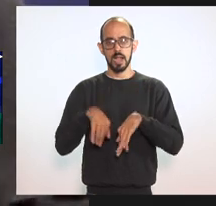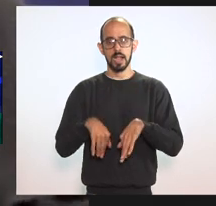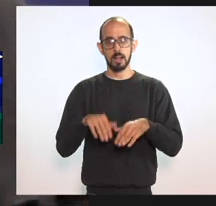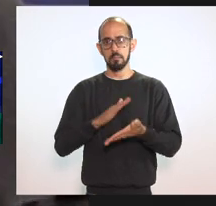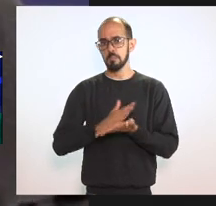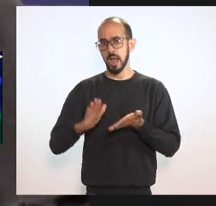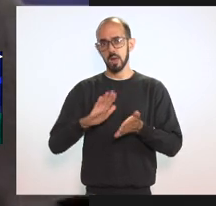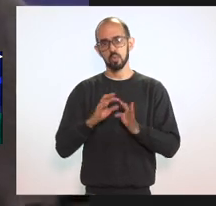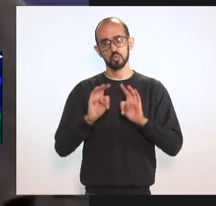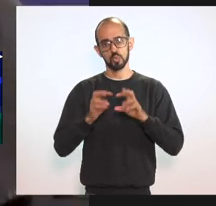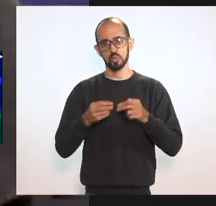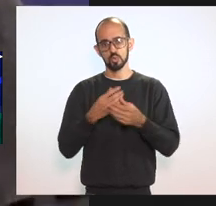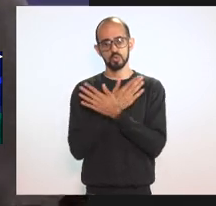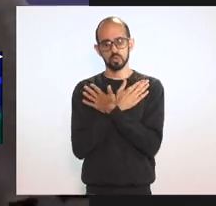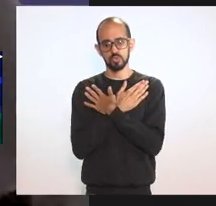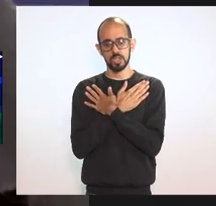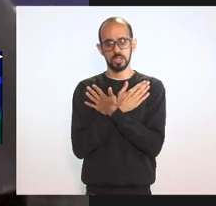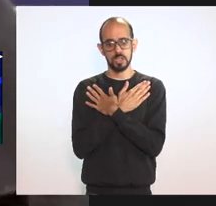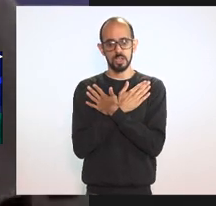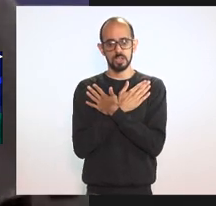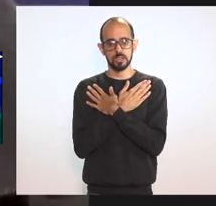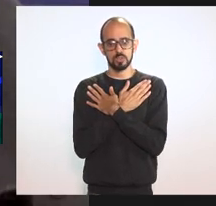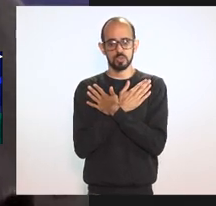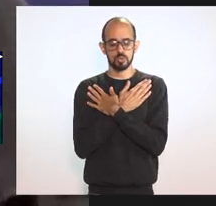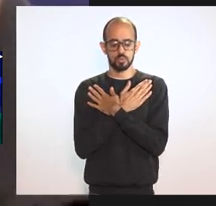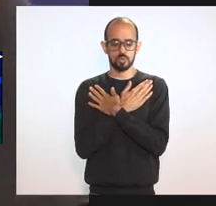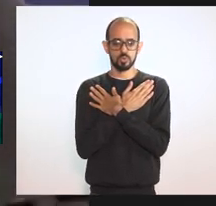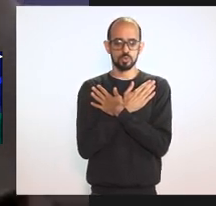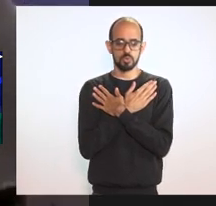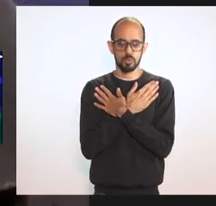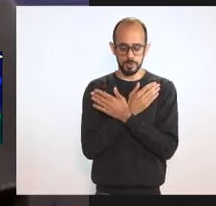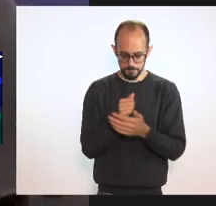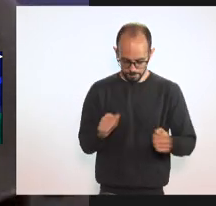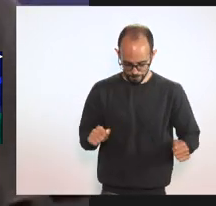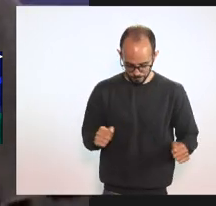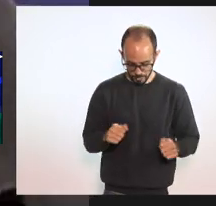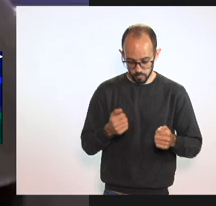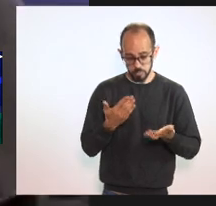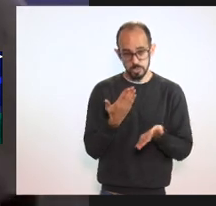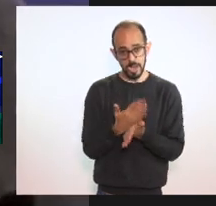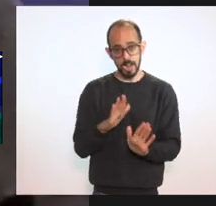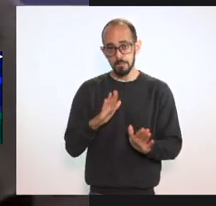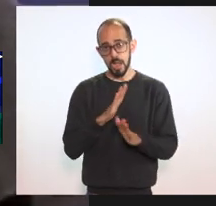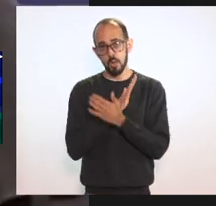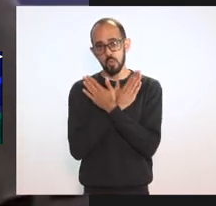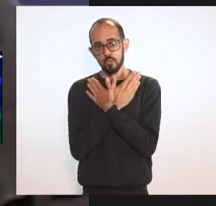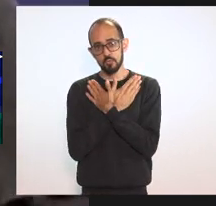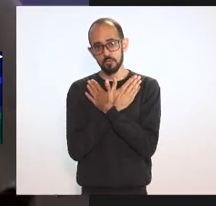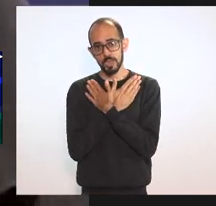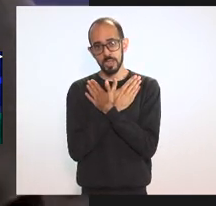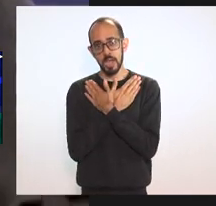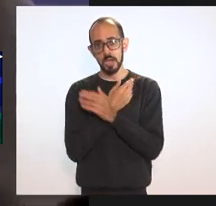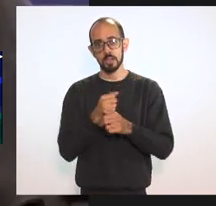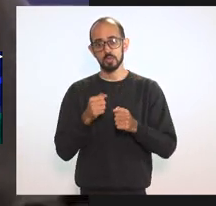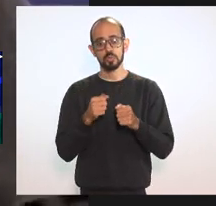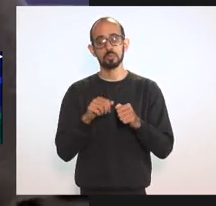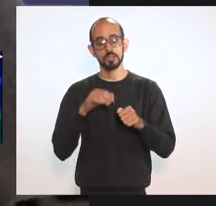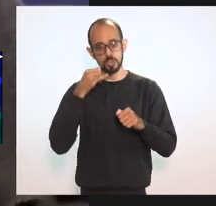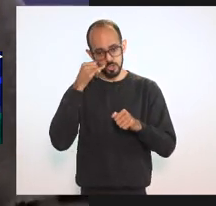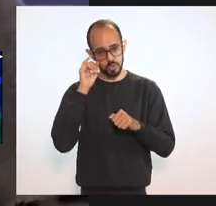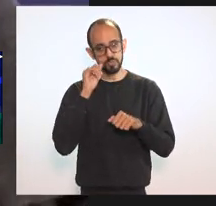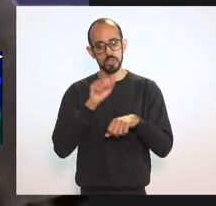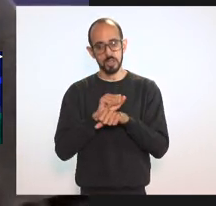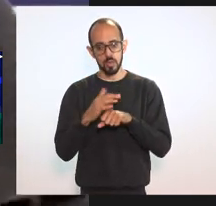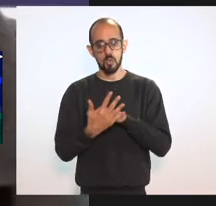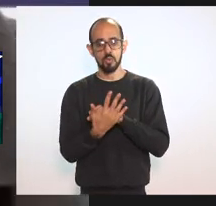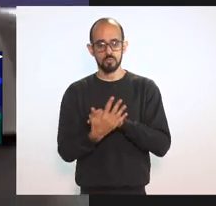Rio de Janeiro aquele seriado e ao Governo do Estado então vamos acabar com telhado e vamos combater polvilho que é isso que